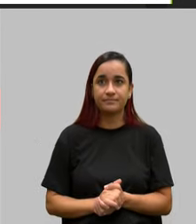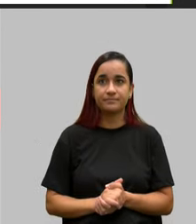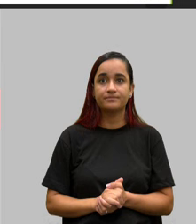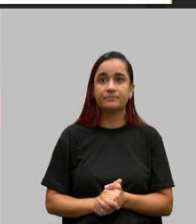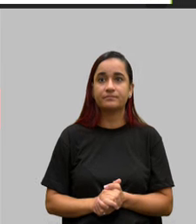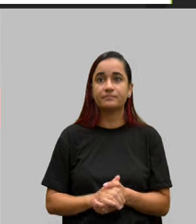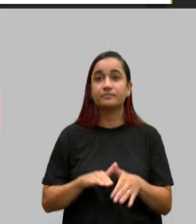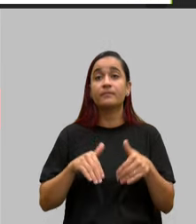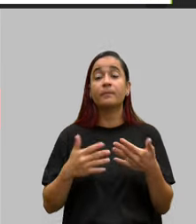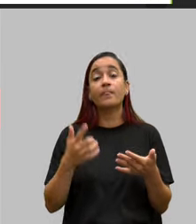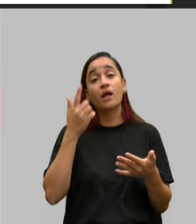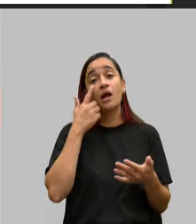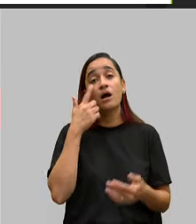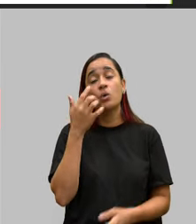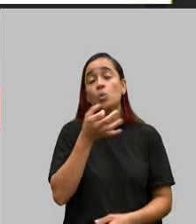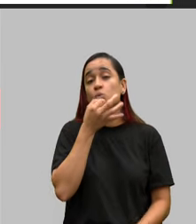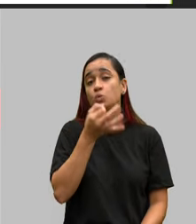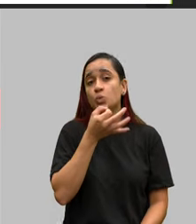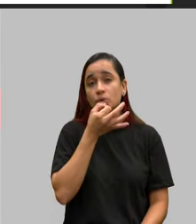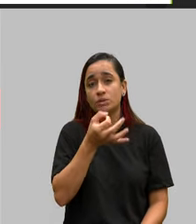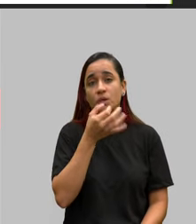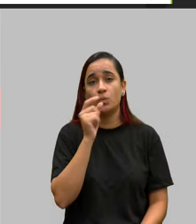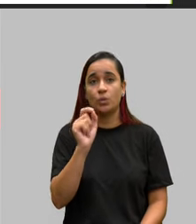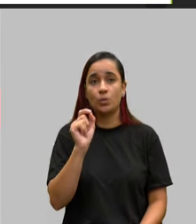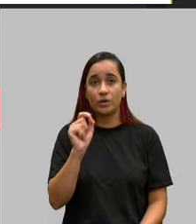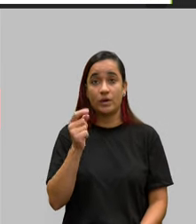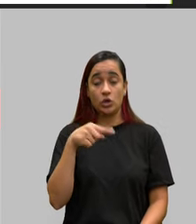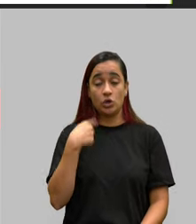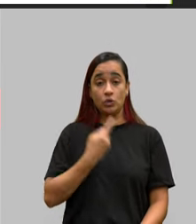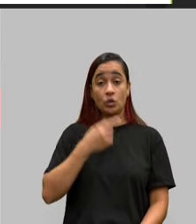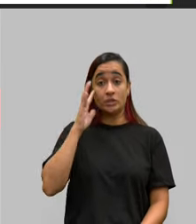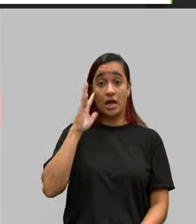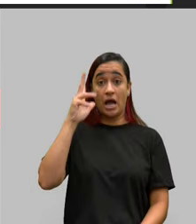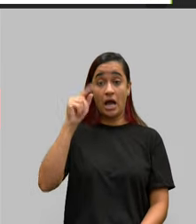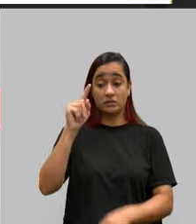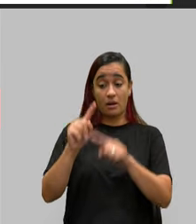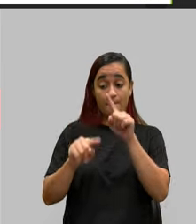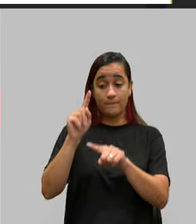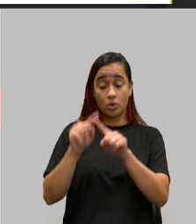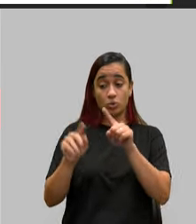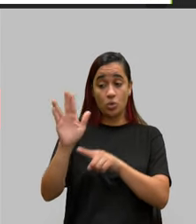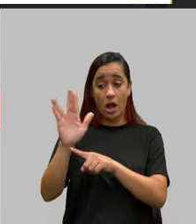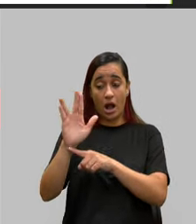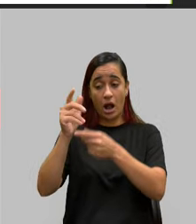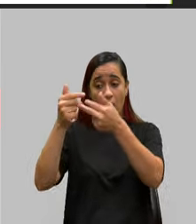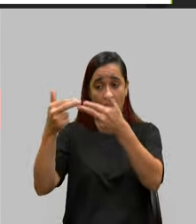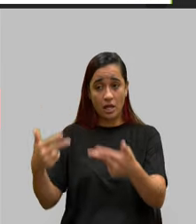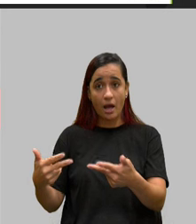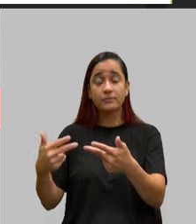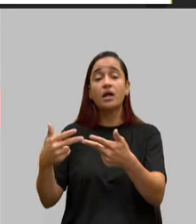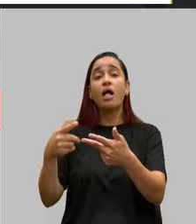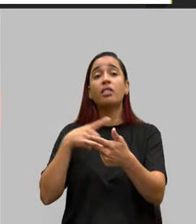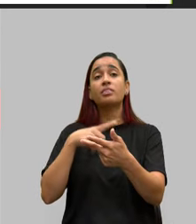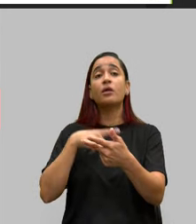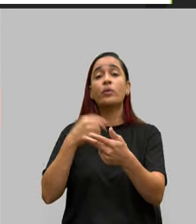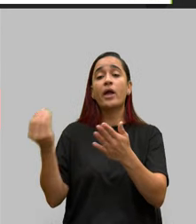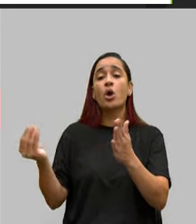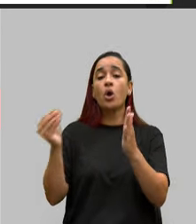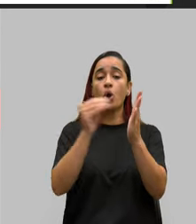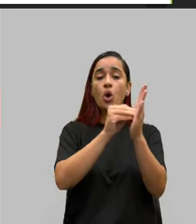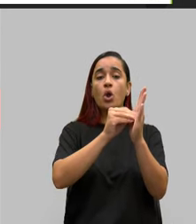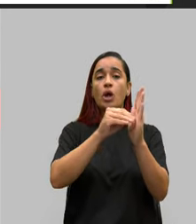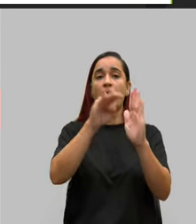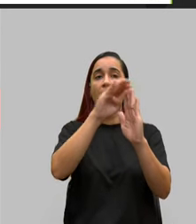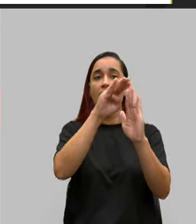como sugestão a gente acha que os produtos derivados de cannabis devem ser colocados na lista